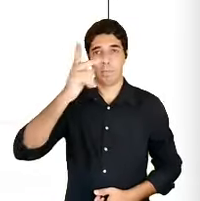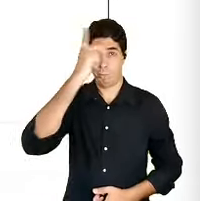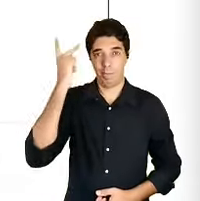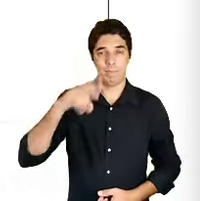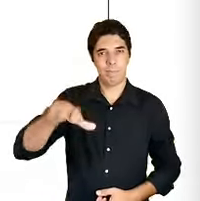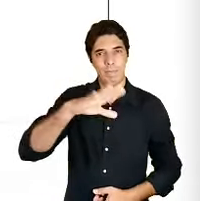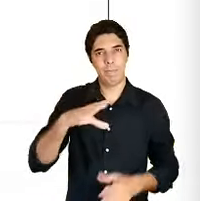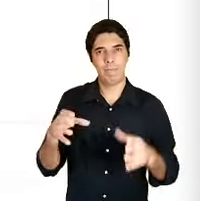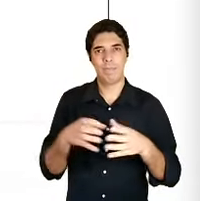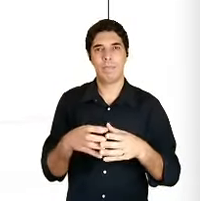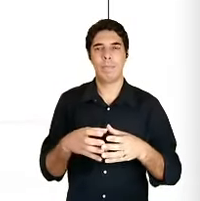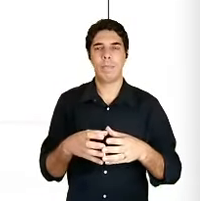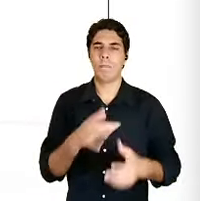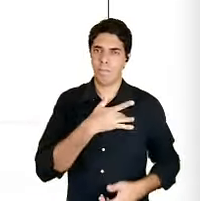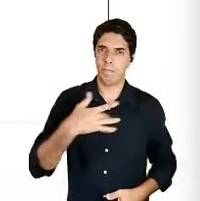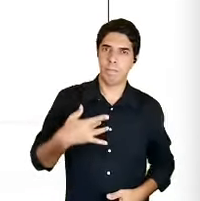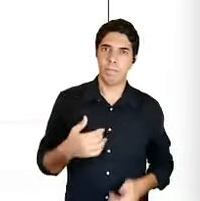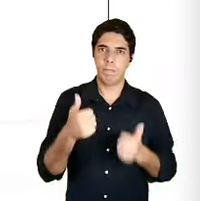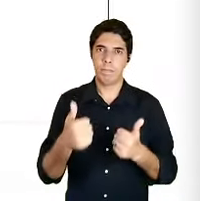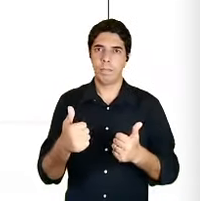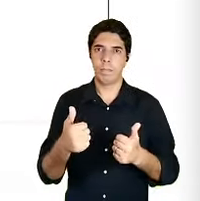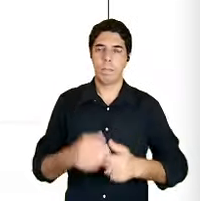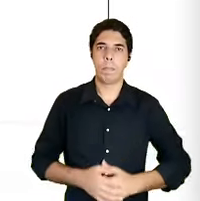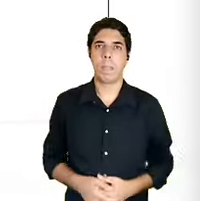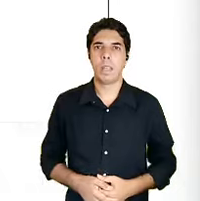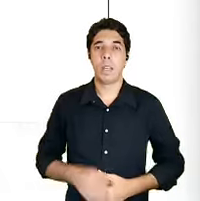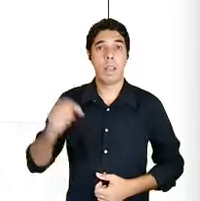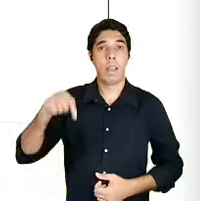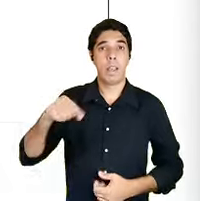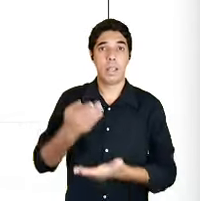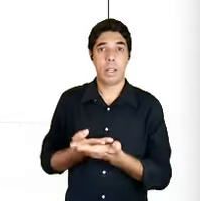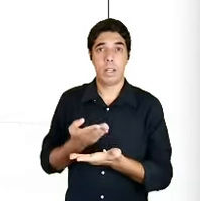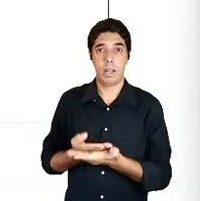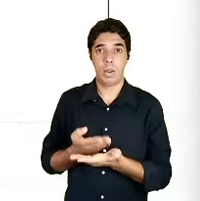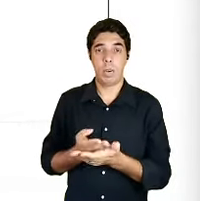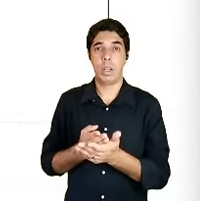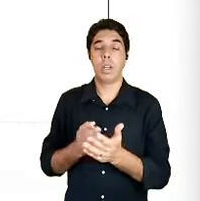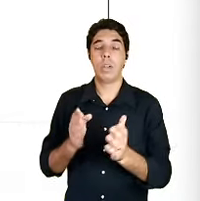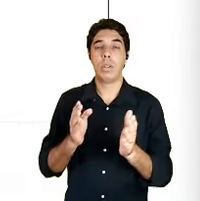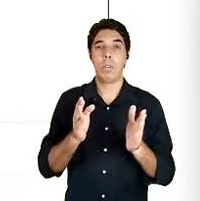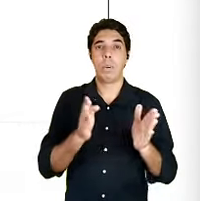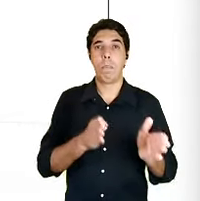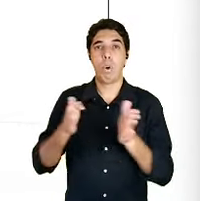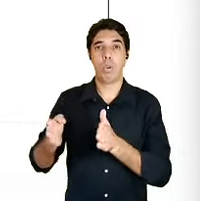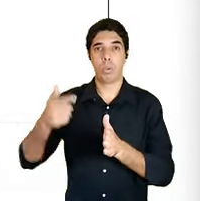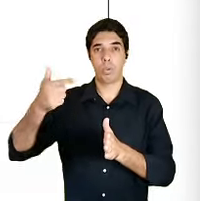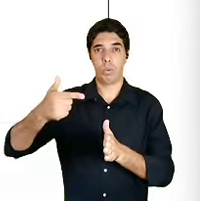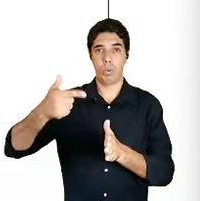Olá, pessoal! Espero que vocês estejam todos bem. Essa é a nossa primeira videoaula do módulo